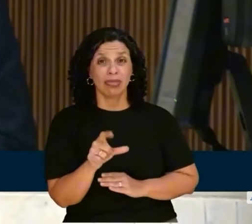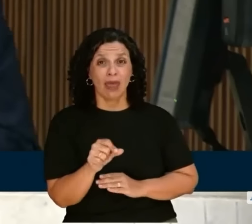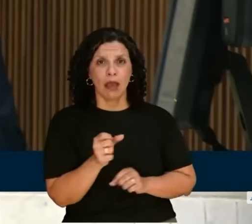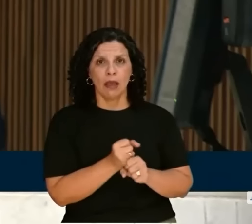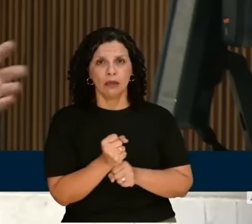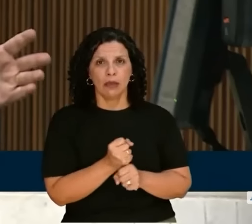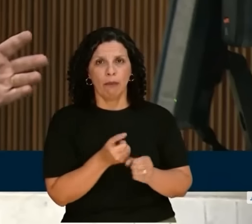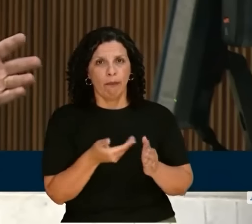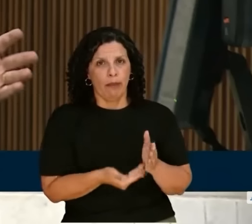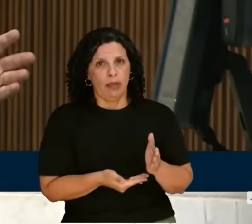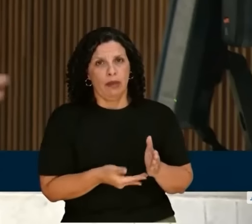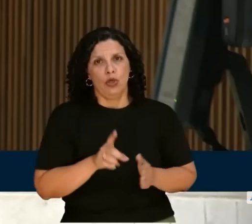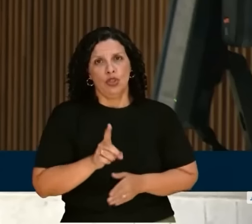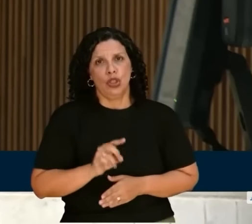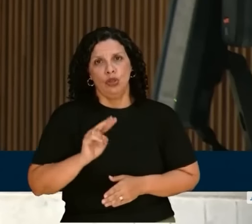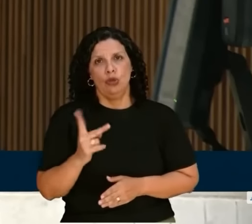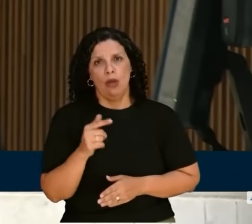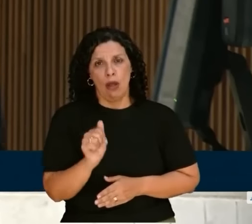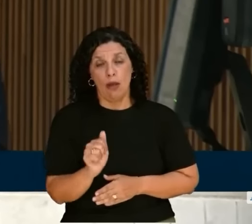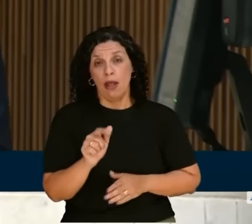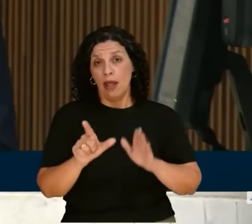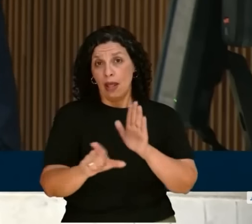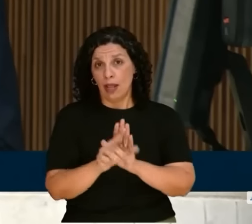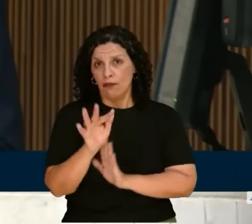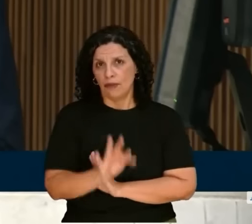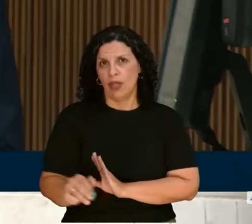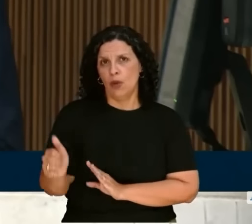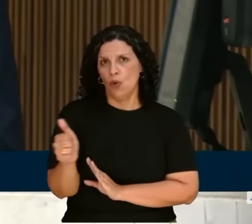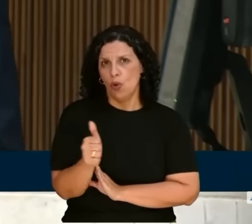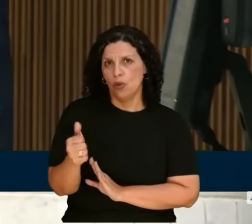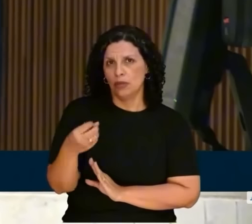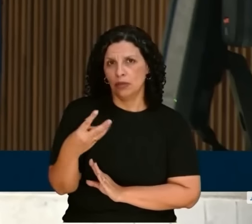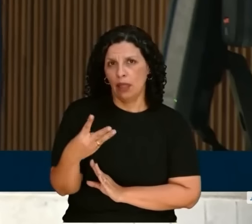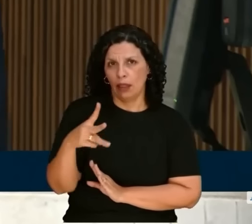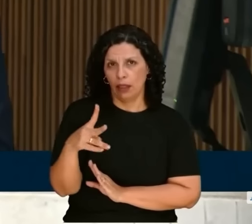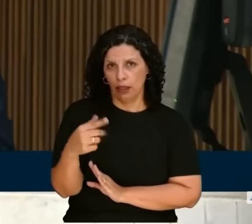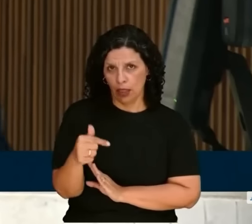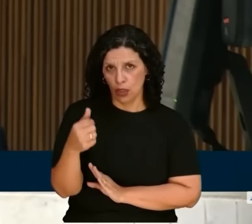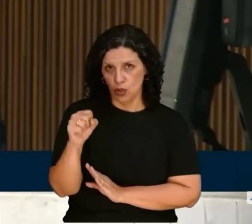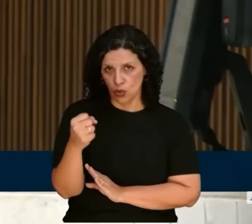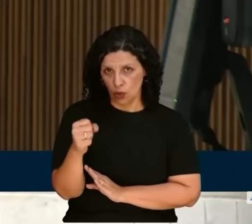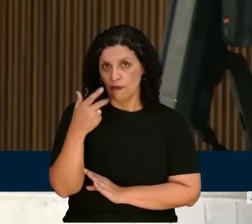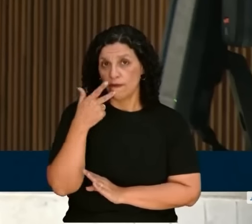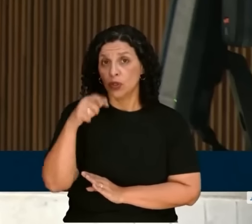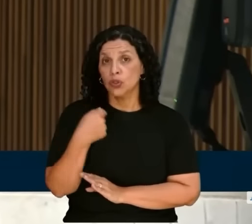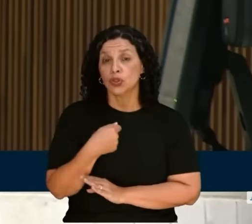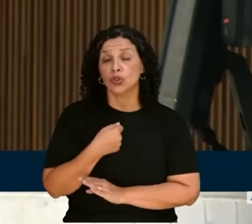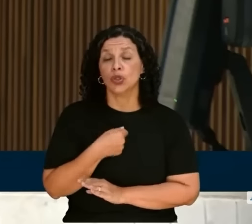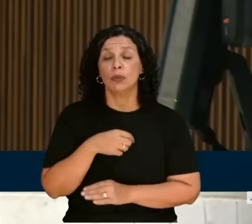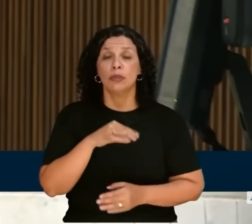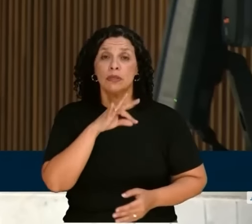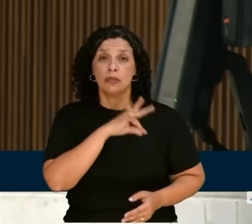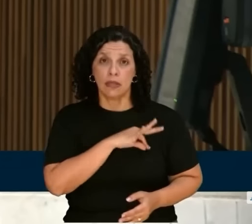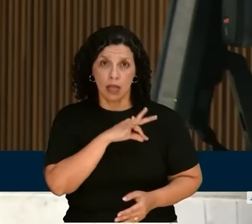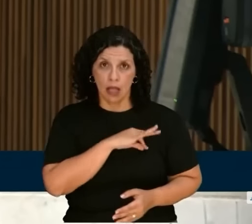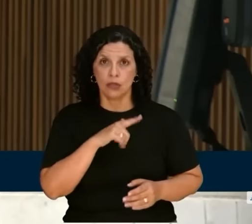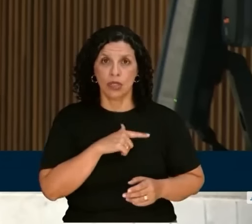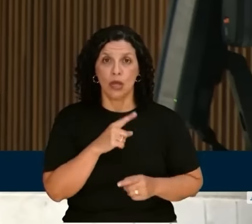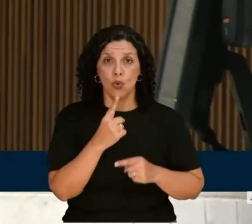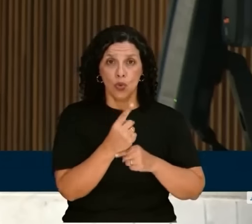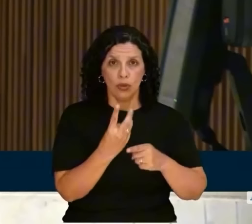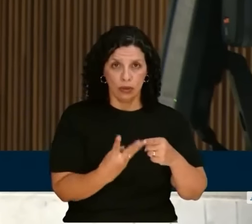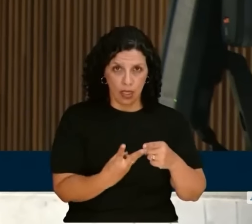anos. A lei é clara. A Lei Federal 11.738, Lei do Piso. Ela diz claramente que 1/3 da jornada